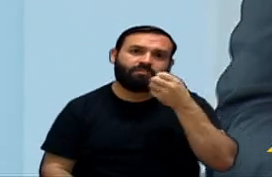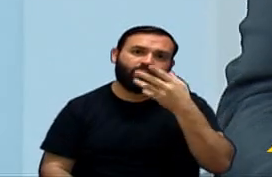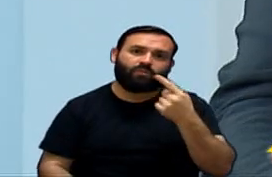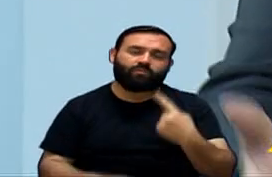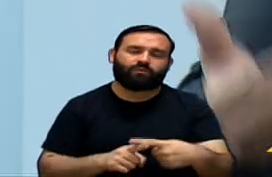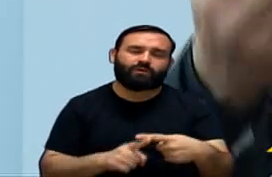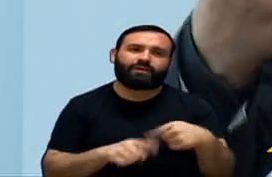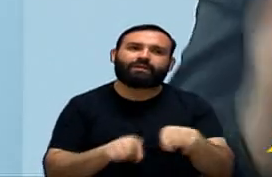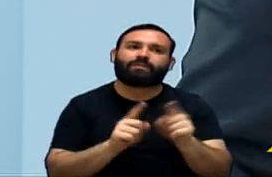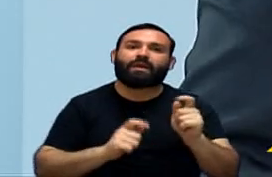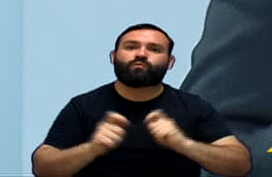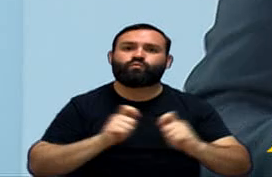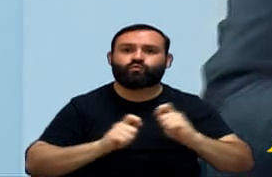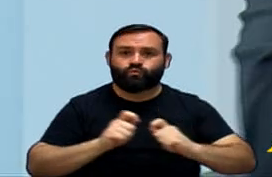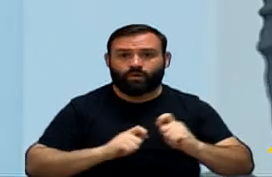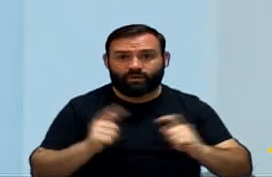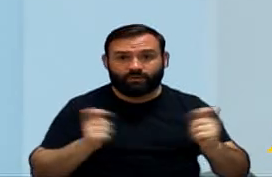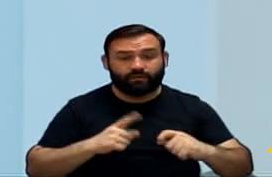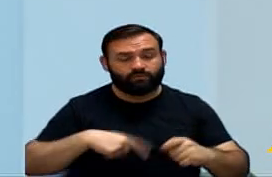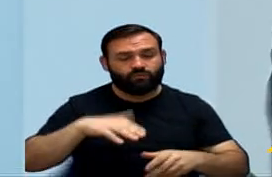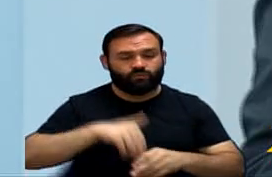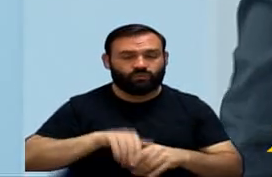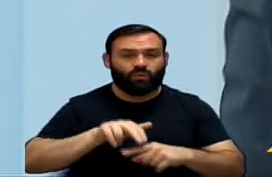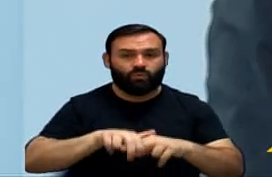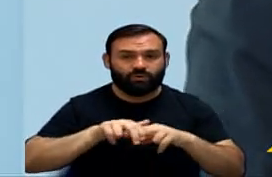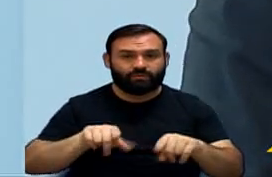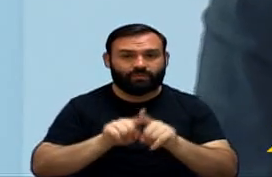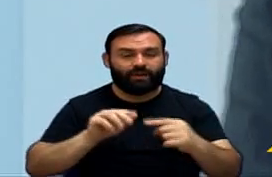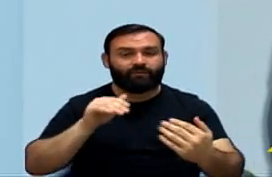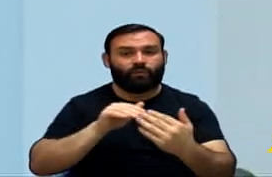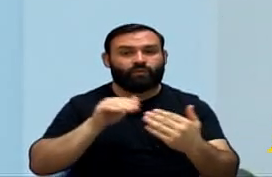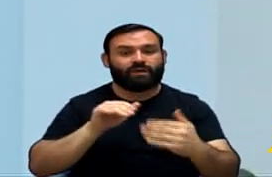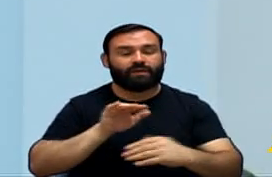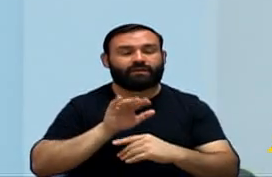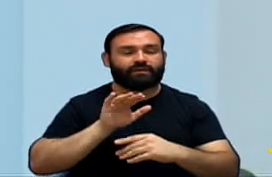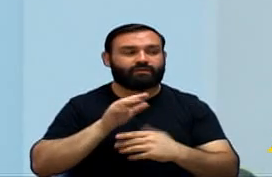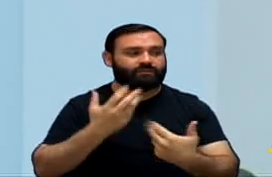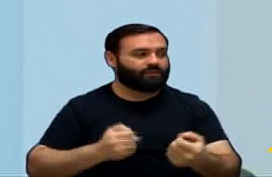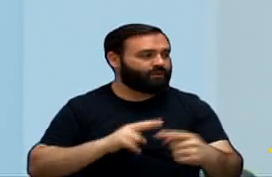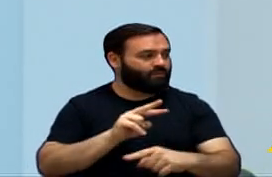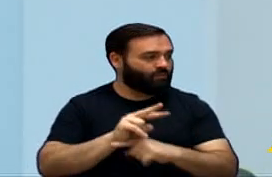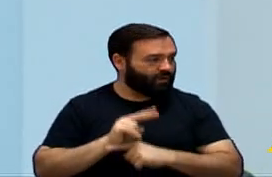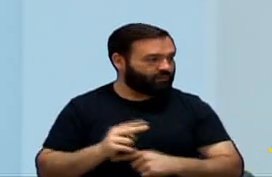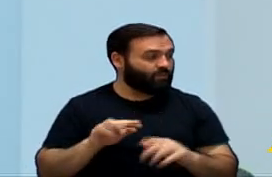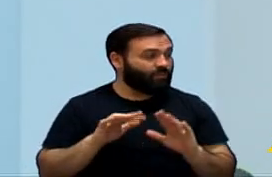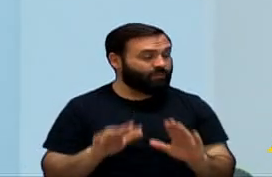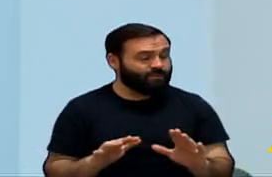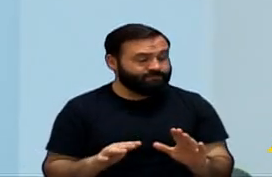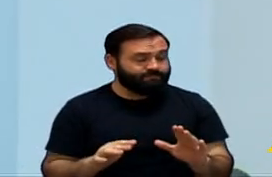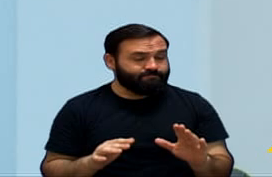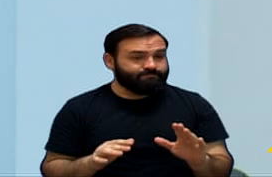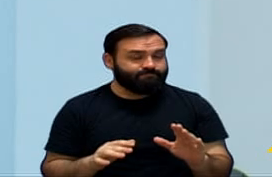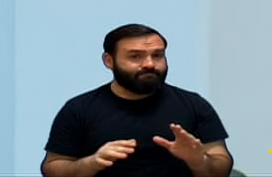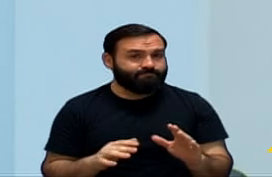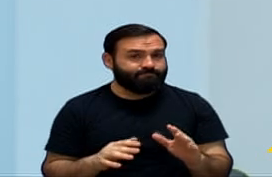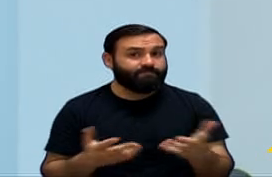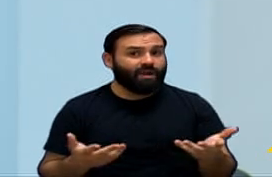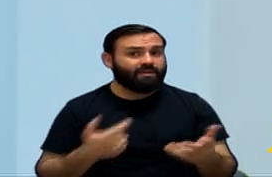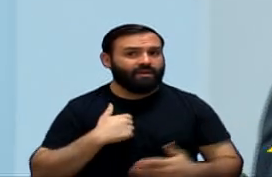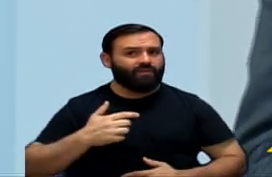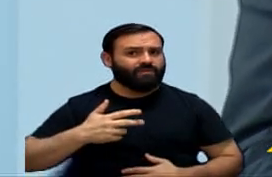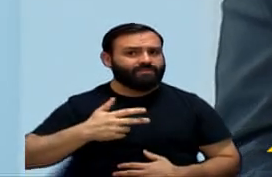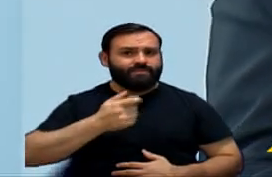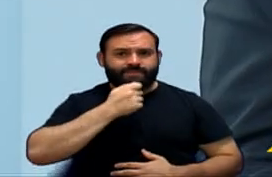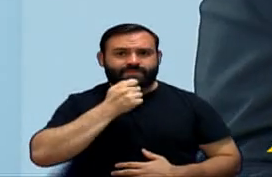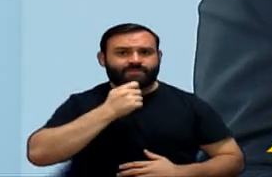inclusive traria uma economia por isso que nós votamos aqui favorável ao ao ao empréstimo ao projeto mas eh eh eu ainda não